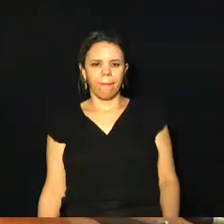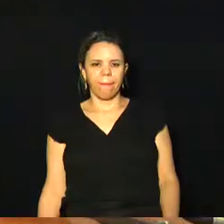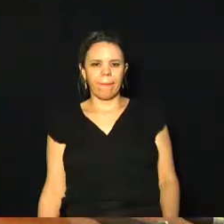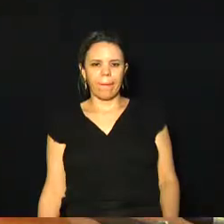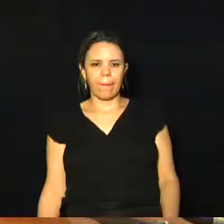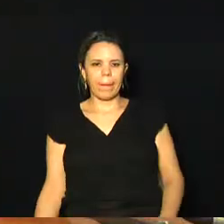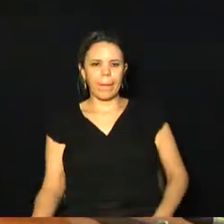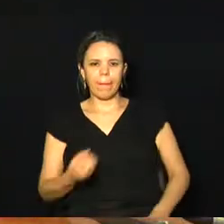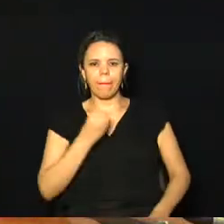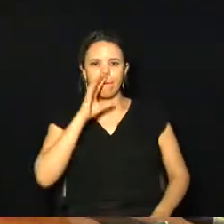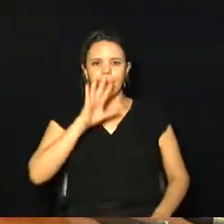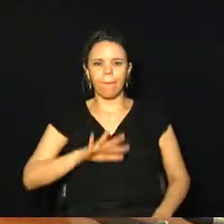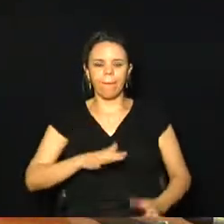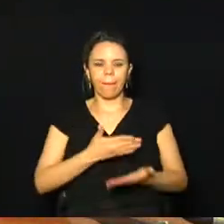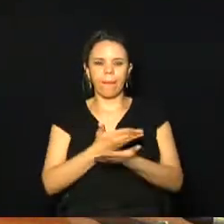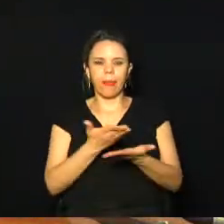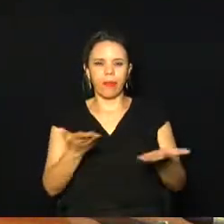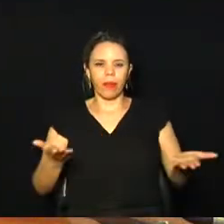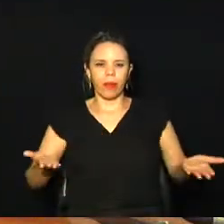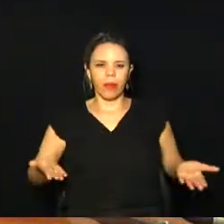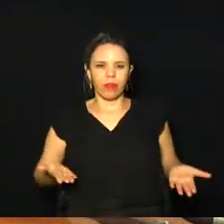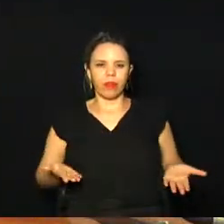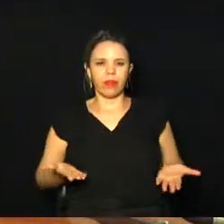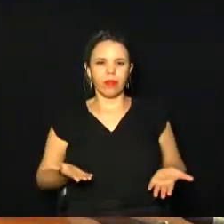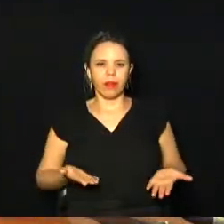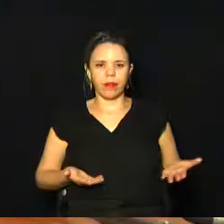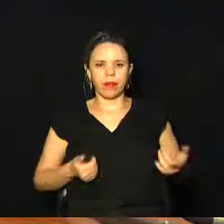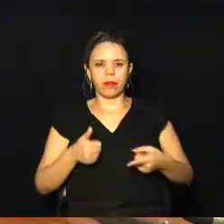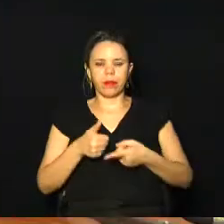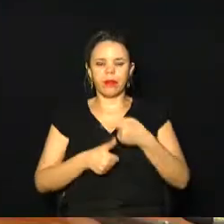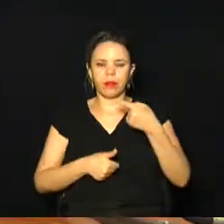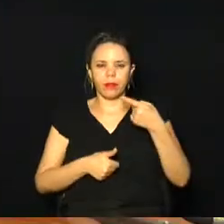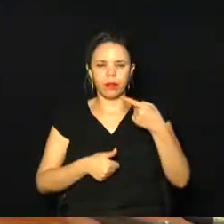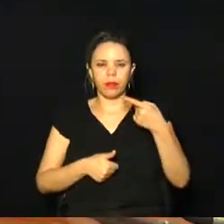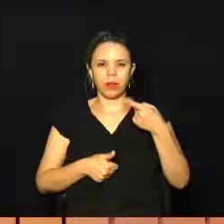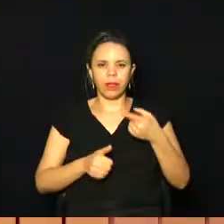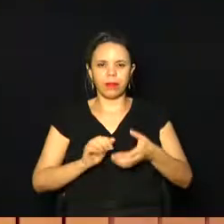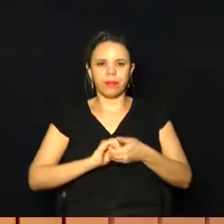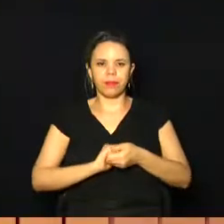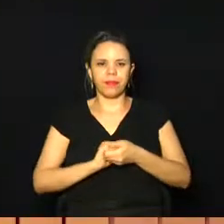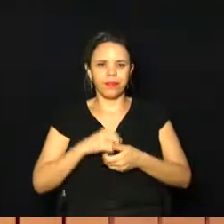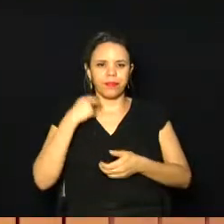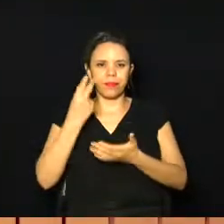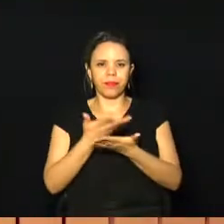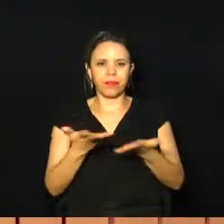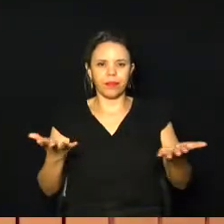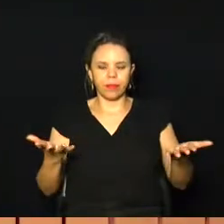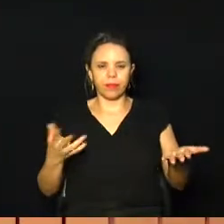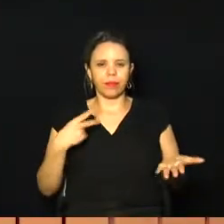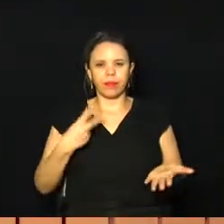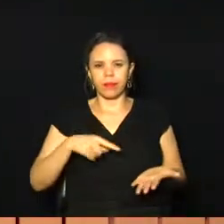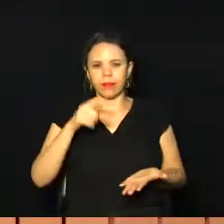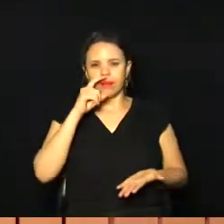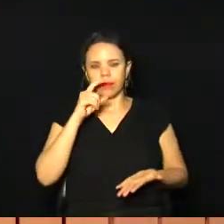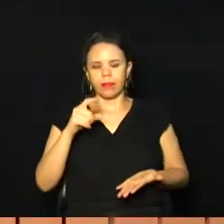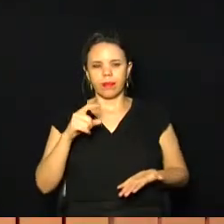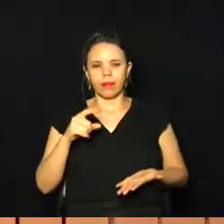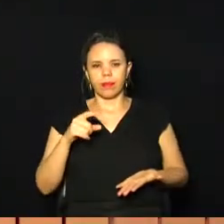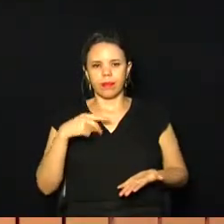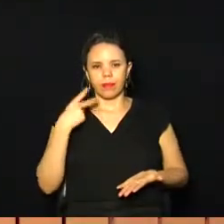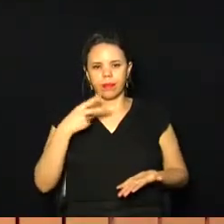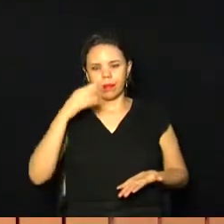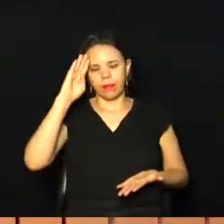Boa tarde. Primeiramente, gostaria de cumprimentar os senhores vereadores Zé Carlos, presidente da casa, o